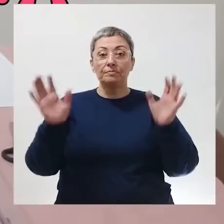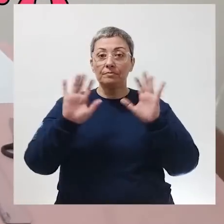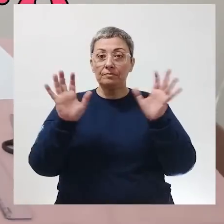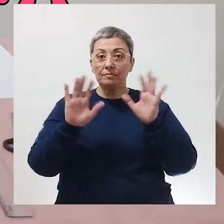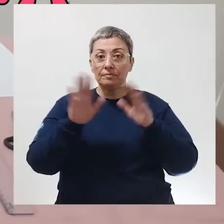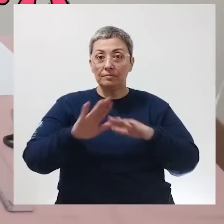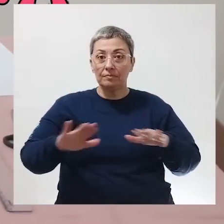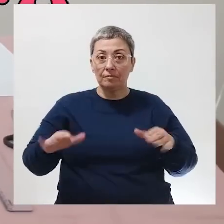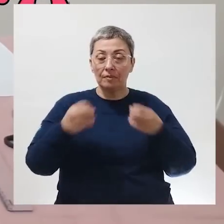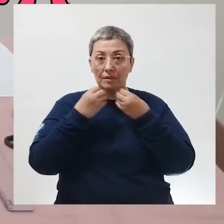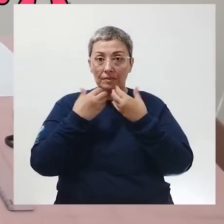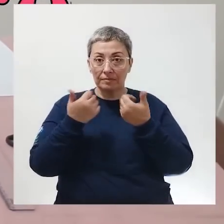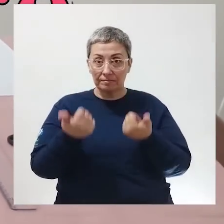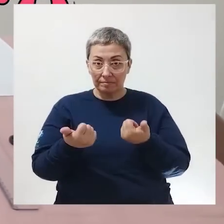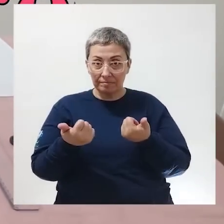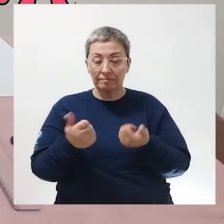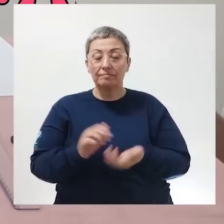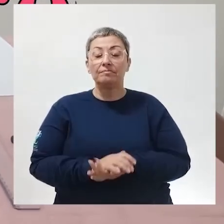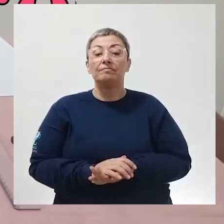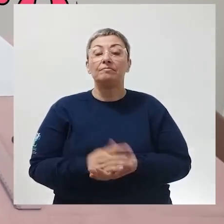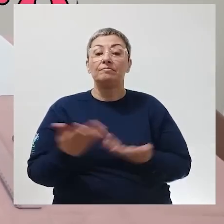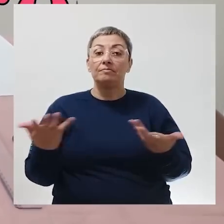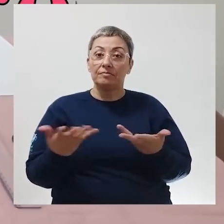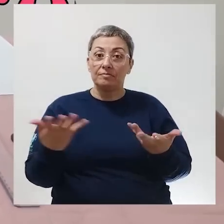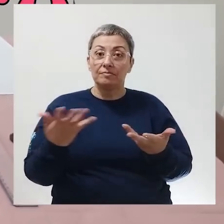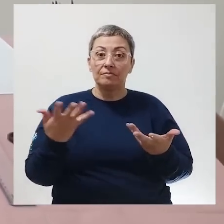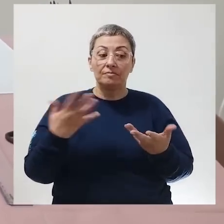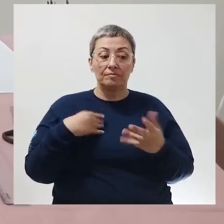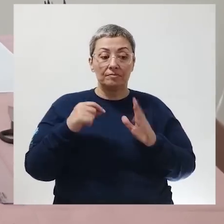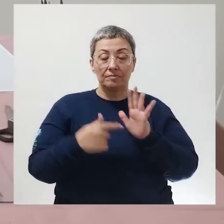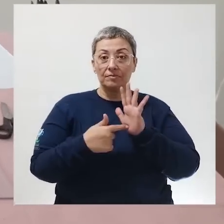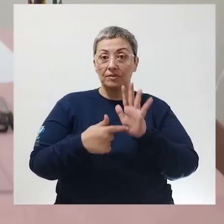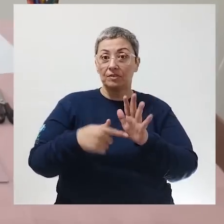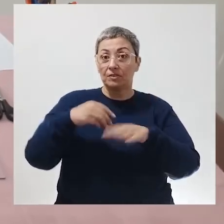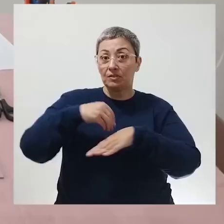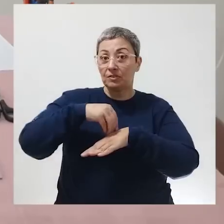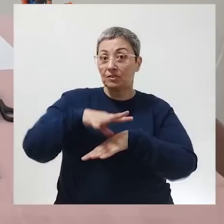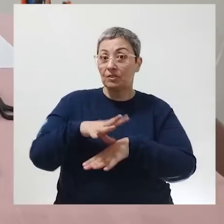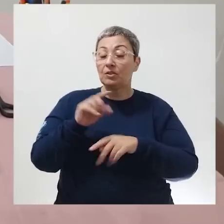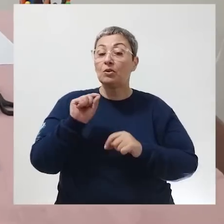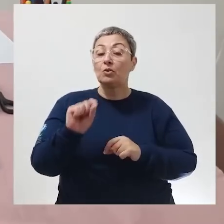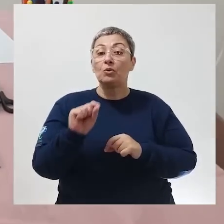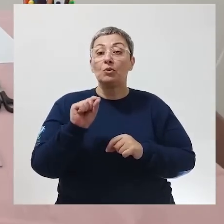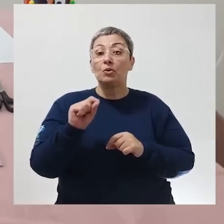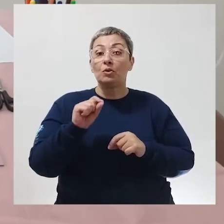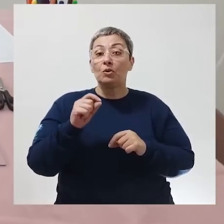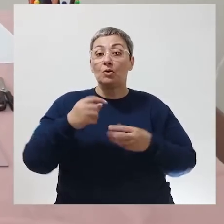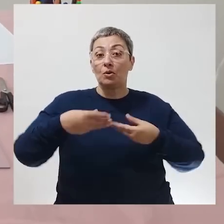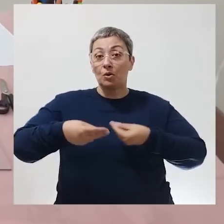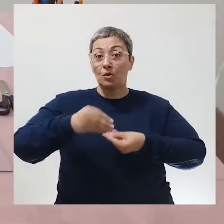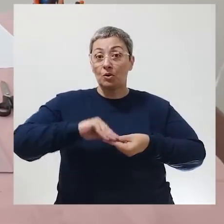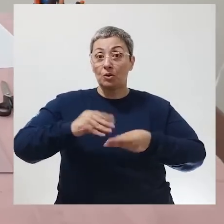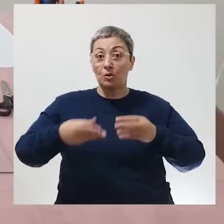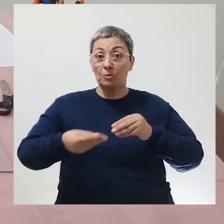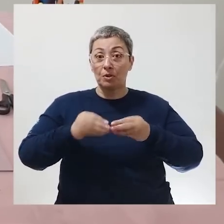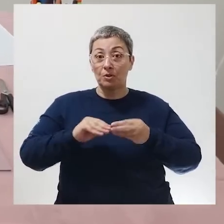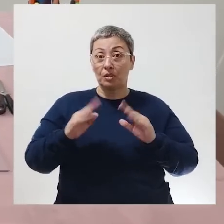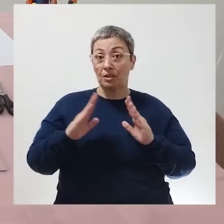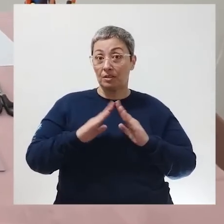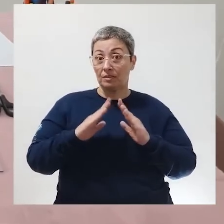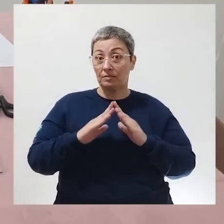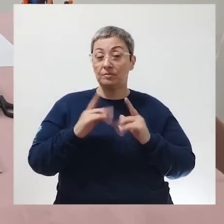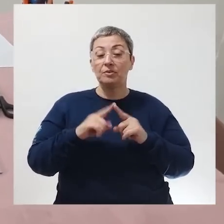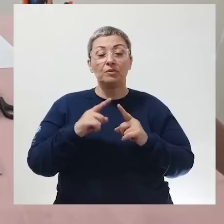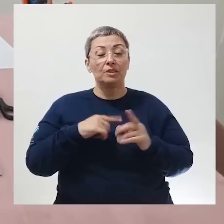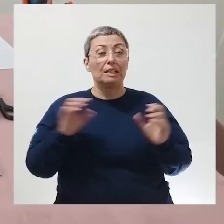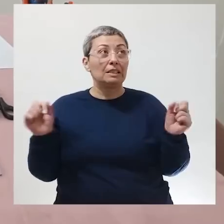Olá, crianças! Tudo bem com vocês? Hoje eu vim trazer a dica de como fazer uma dobradura de casinha.